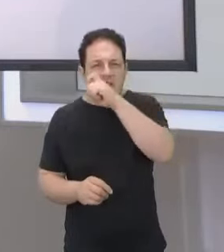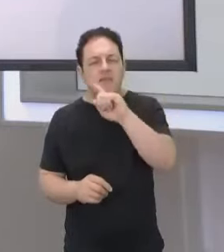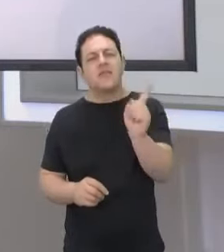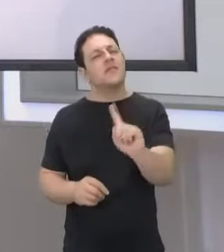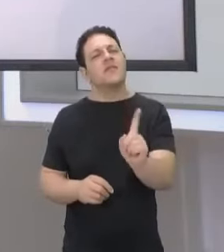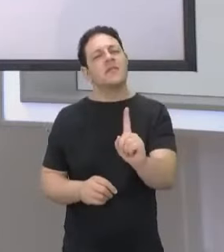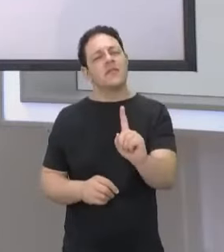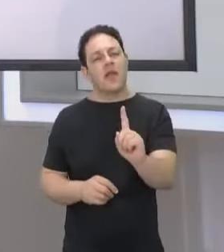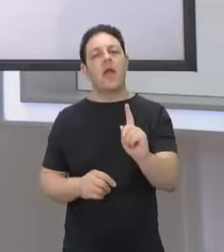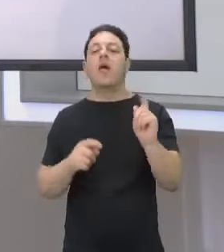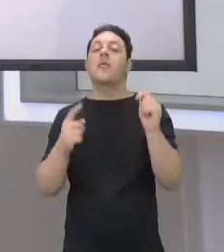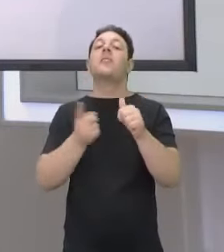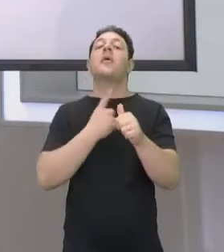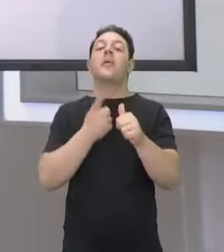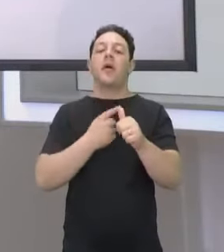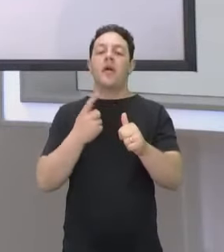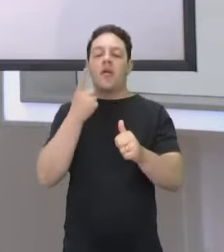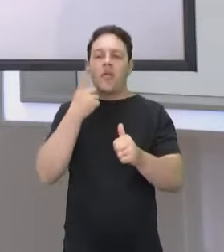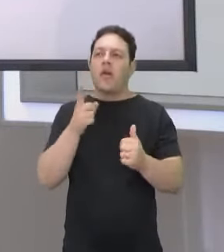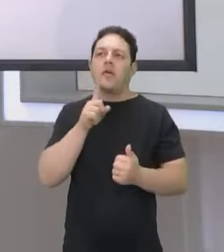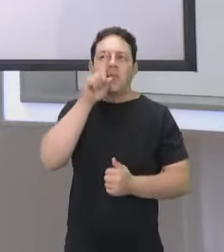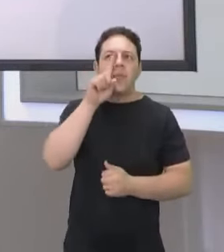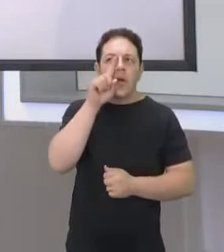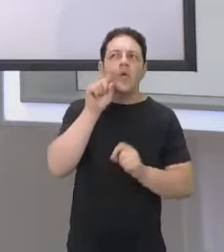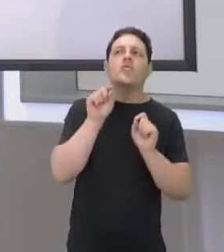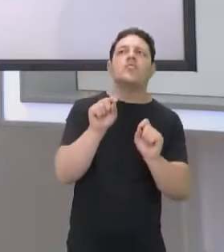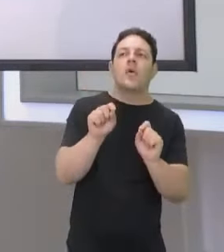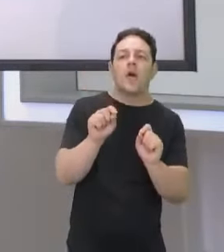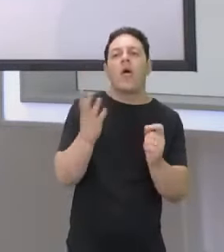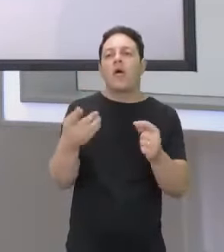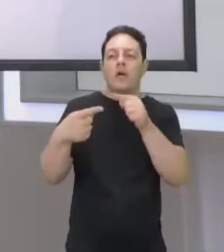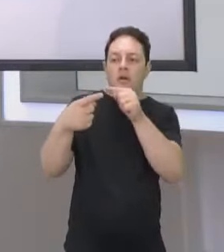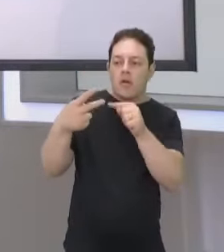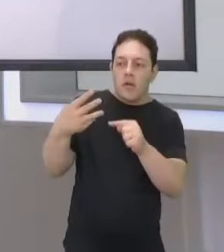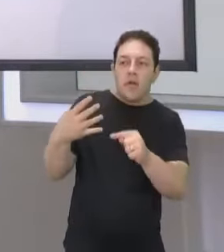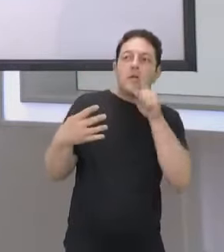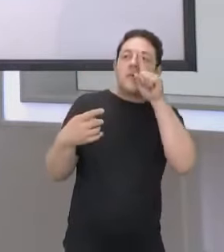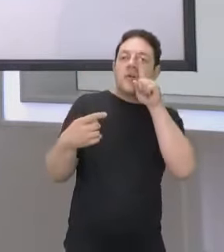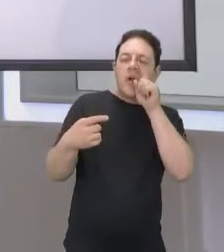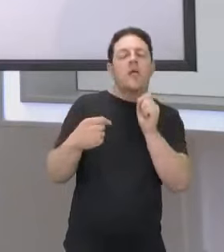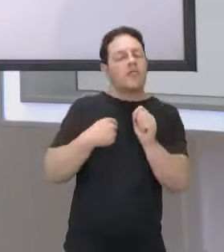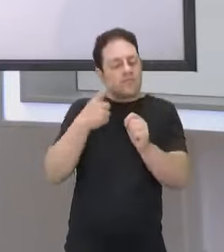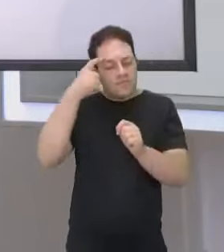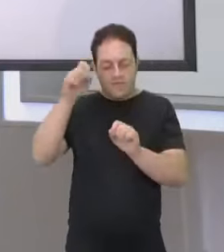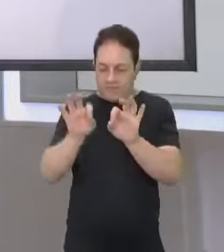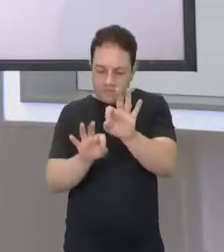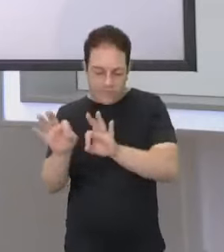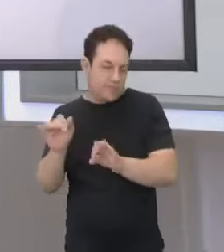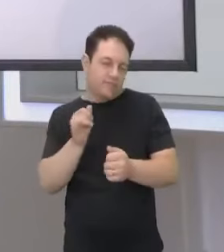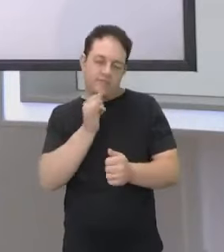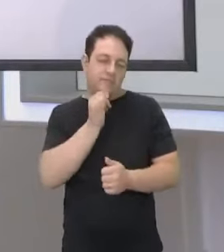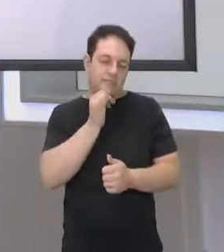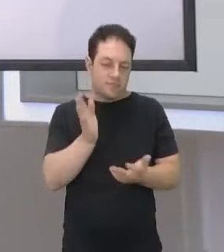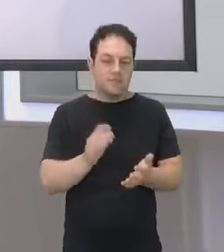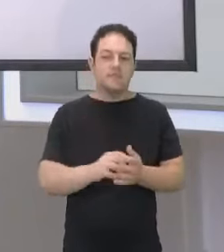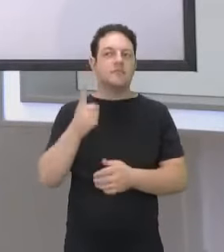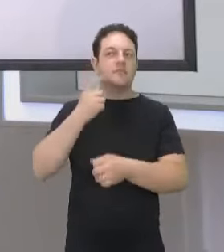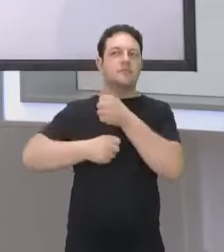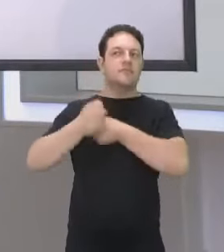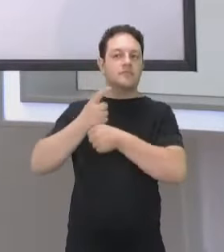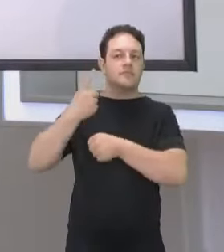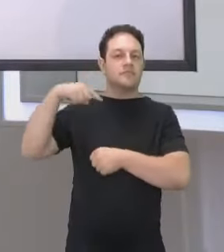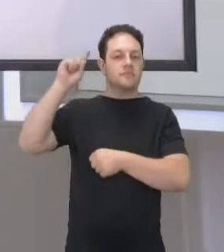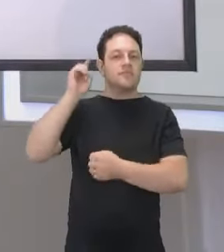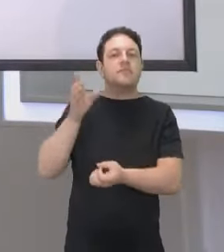preciso, primeiro, identificar qual é a ameaça ou as ameaças que eu quero fazer frente. Então, vamos supor, ano passado